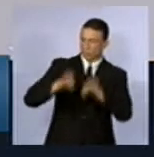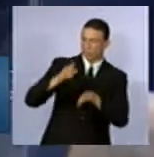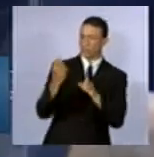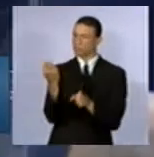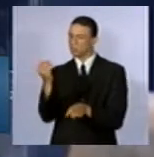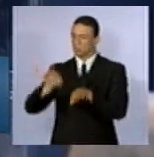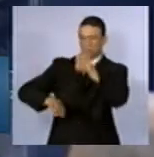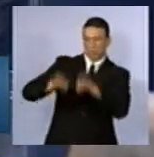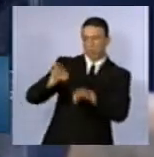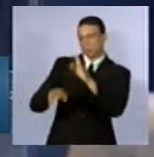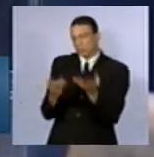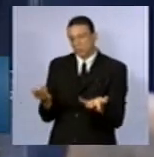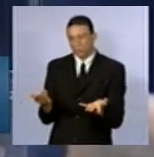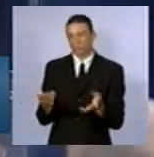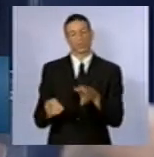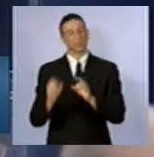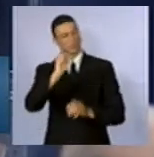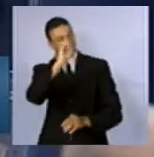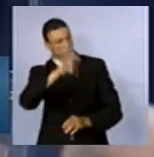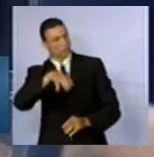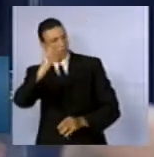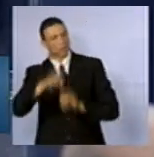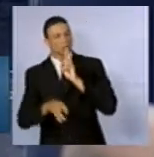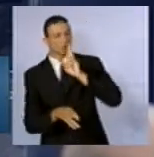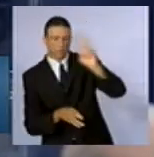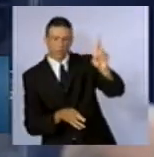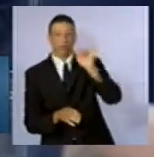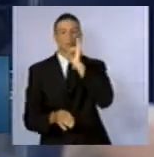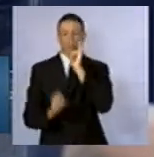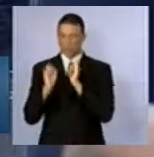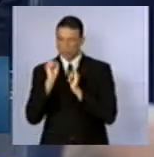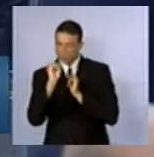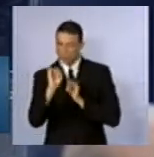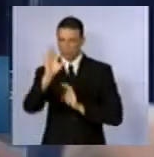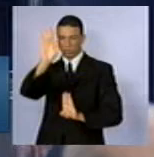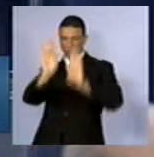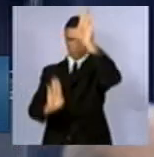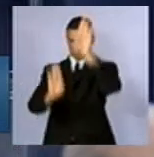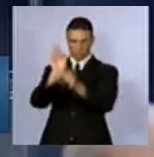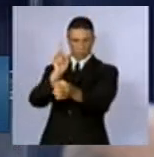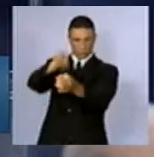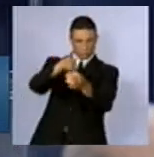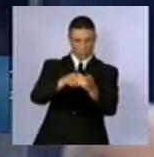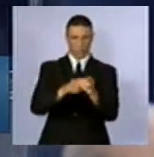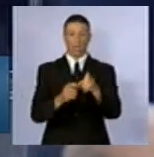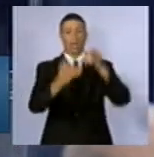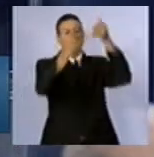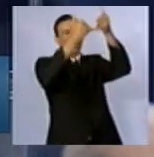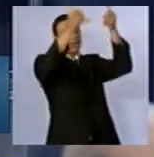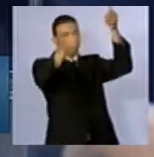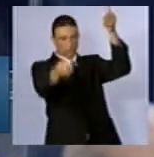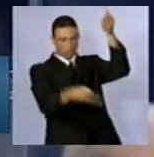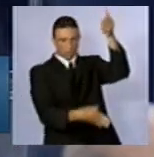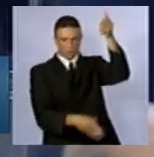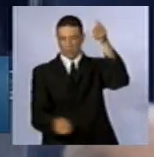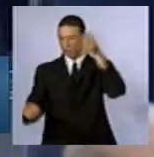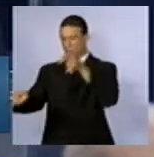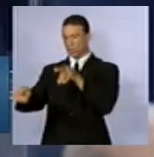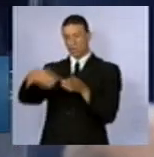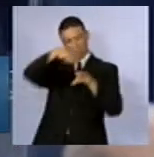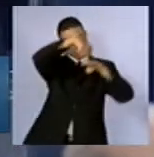custo sim por isso que foi falado anterior que se no leilão para um leilão de de de uma linha nova você fala olha ela é